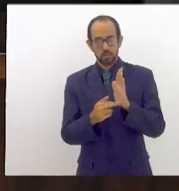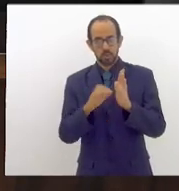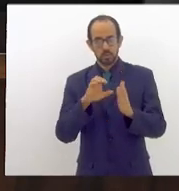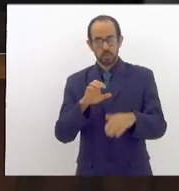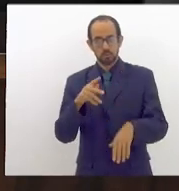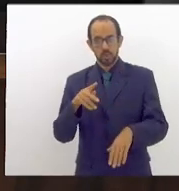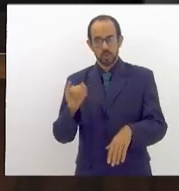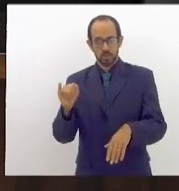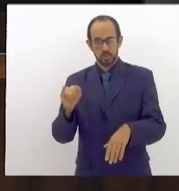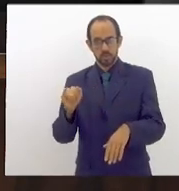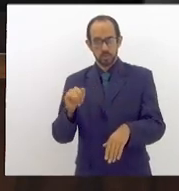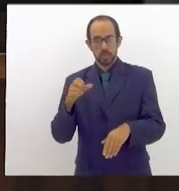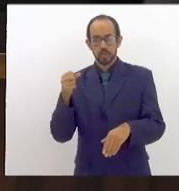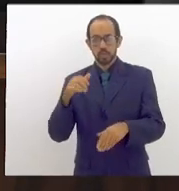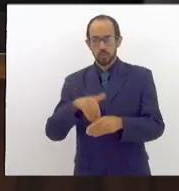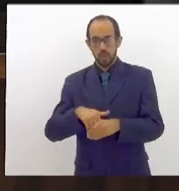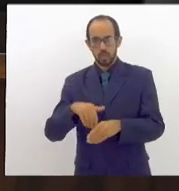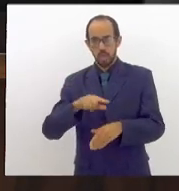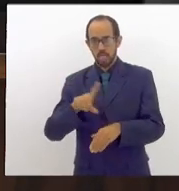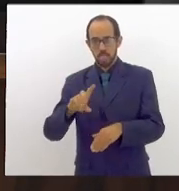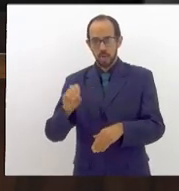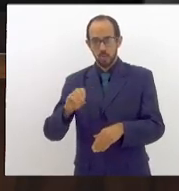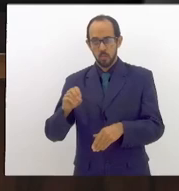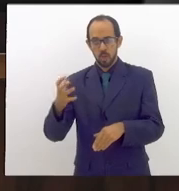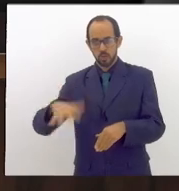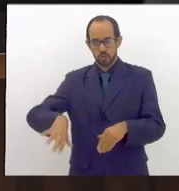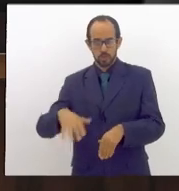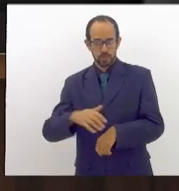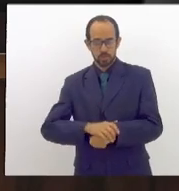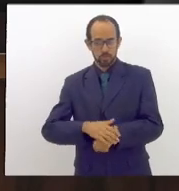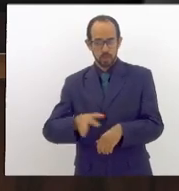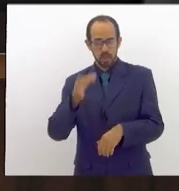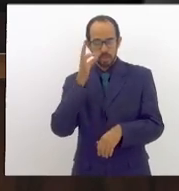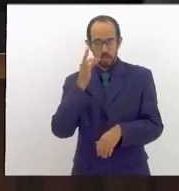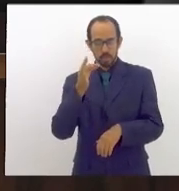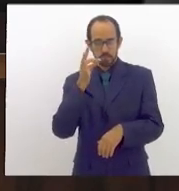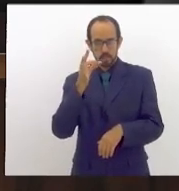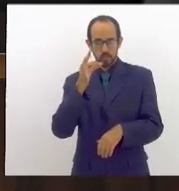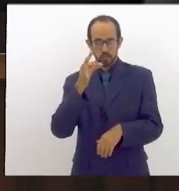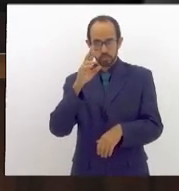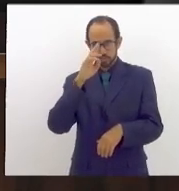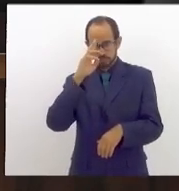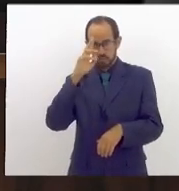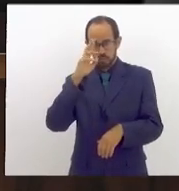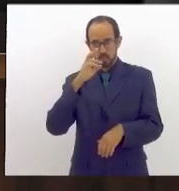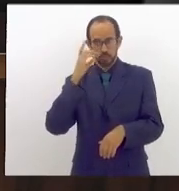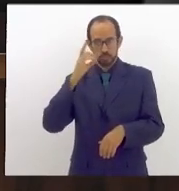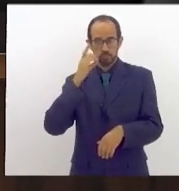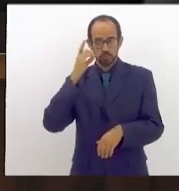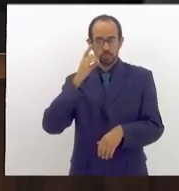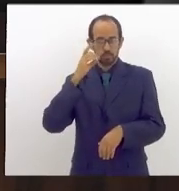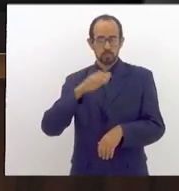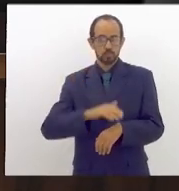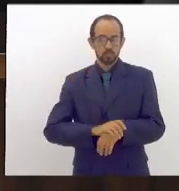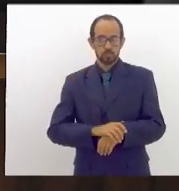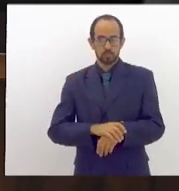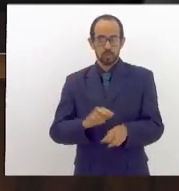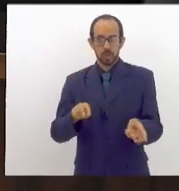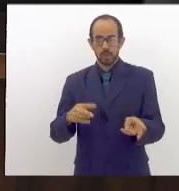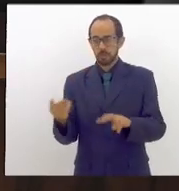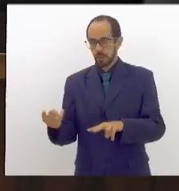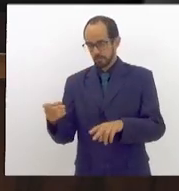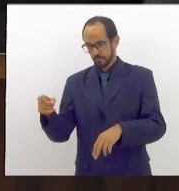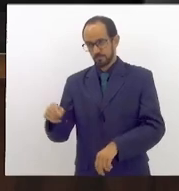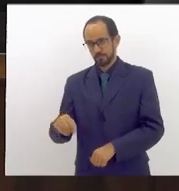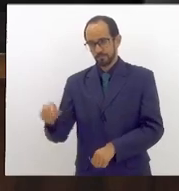CPI votando não rejeita Atenção senhores parlamentares procedimento de votação